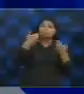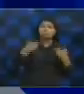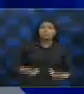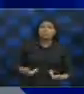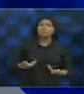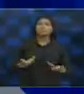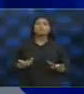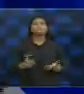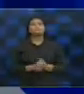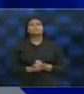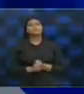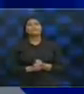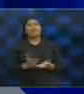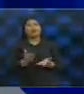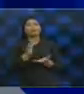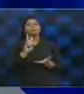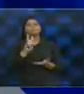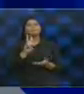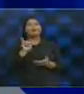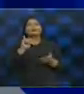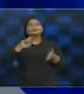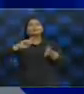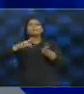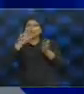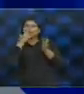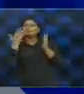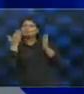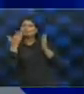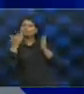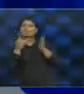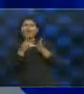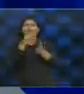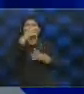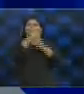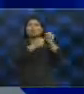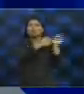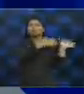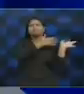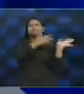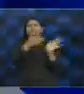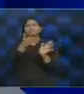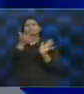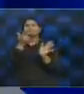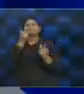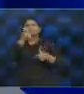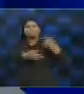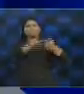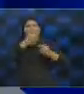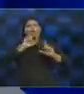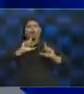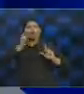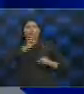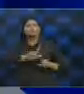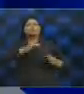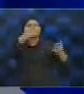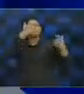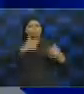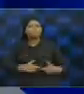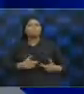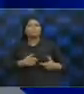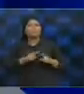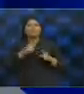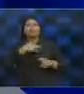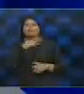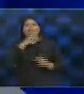colheita depois de uma semeadura. A semeadura foi feita enfrentando a maior crise da história econômica deste país, mas com